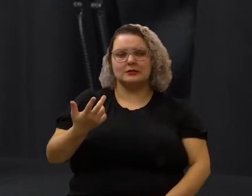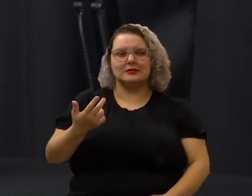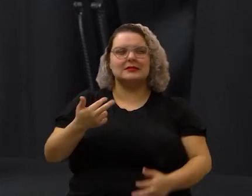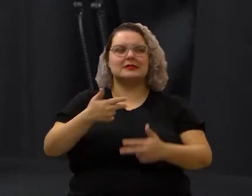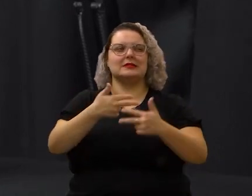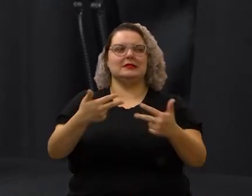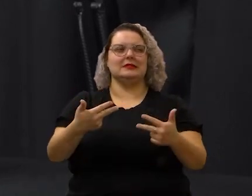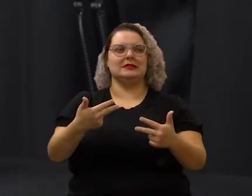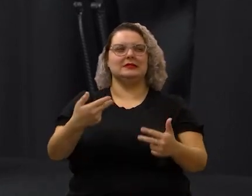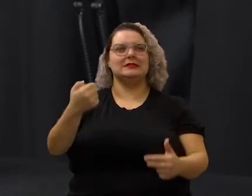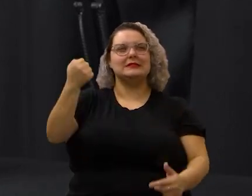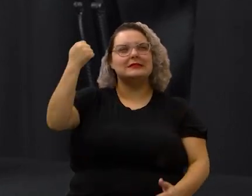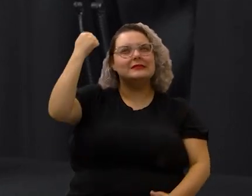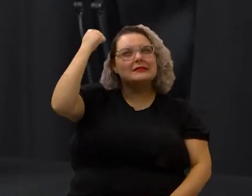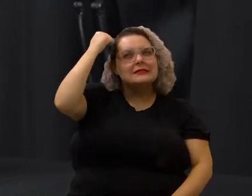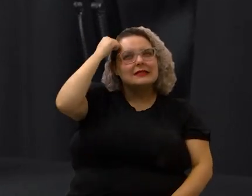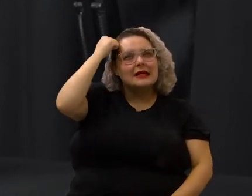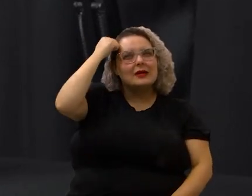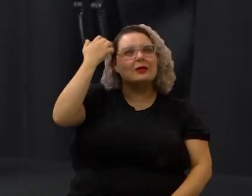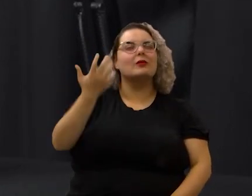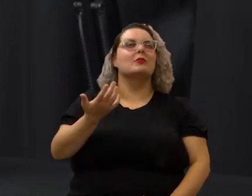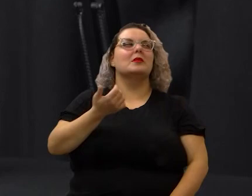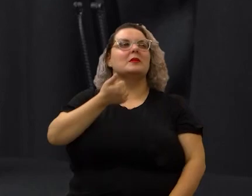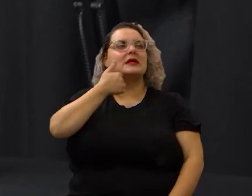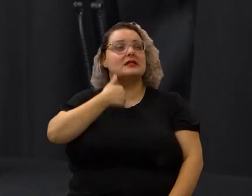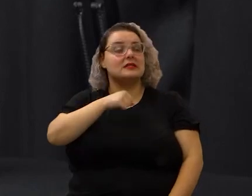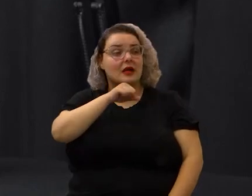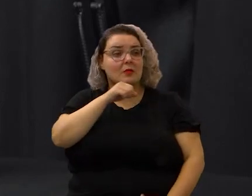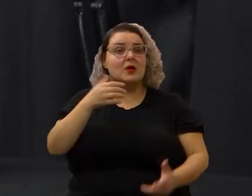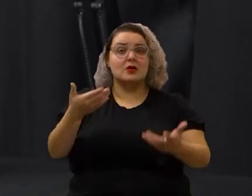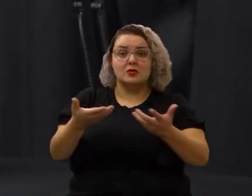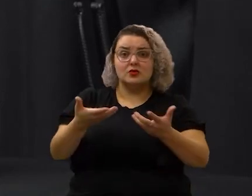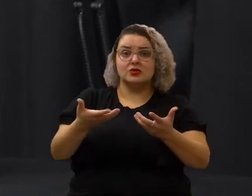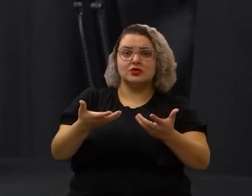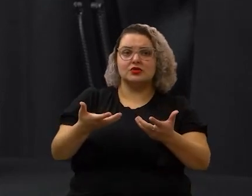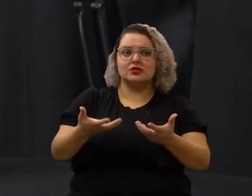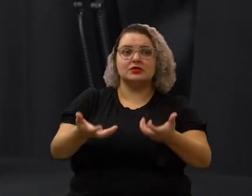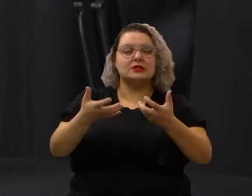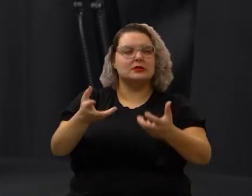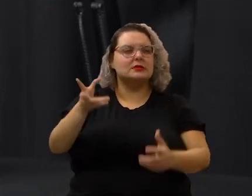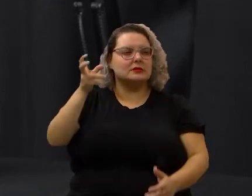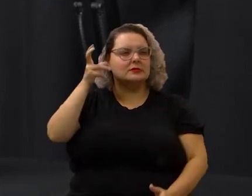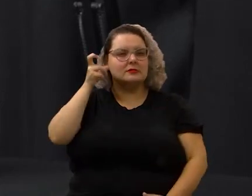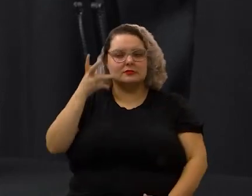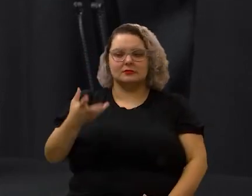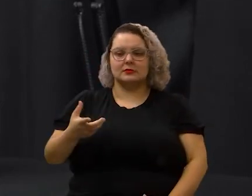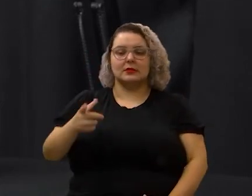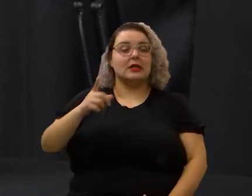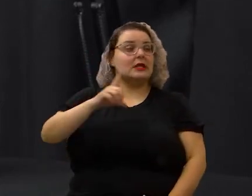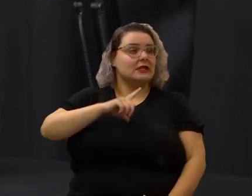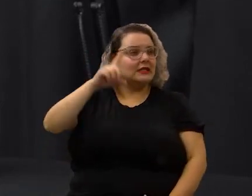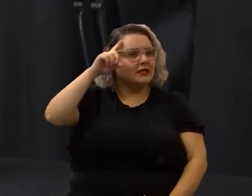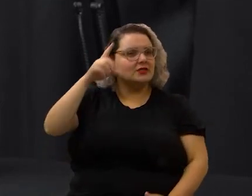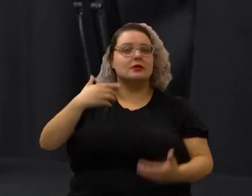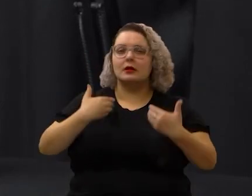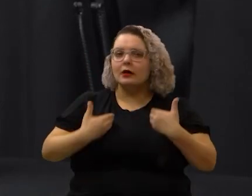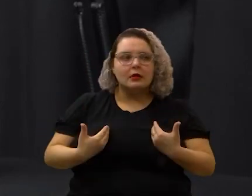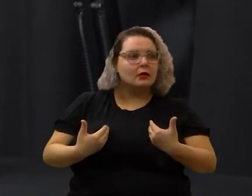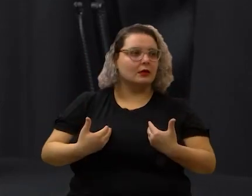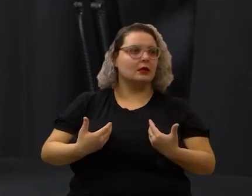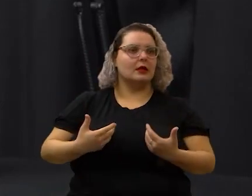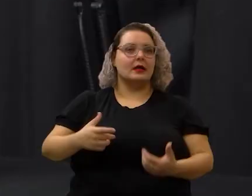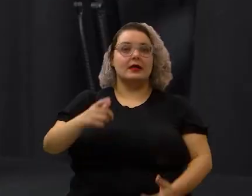vendo, essa questão da culpa, mas que as mães hoje estão querendo ser ouvidas no sentido, tem dia que eu